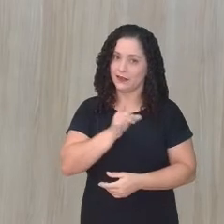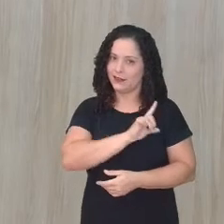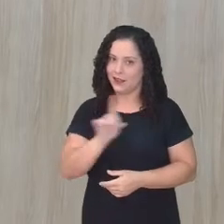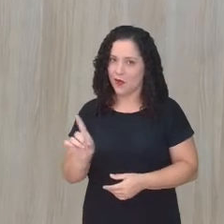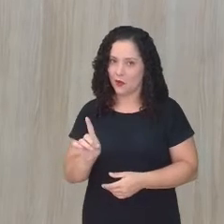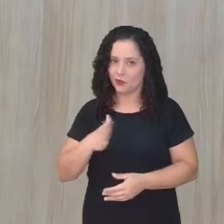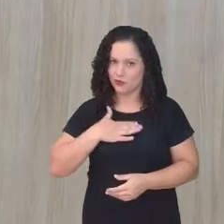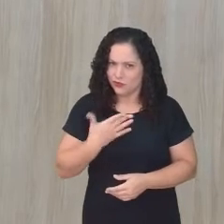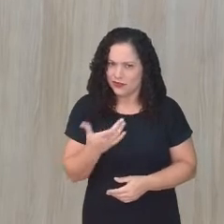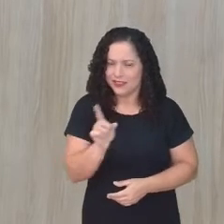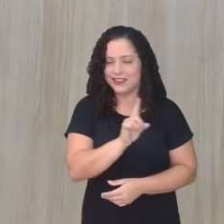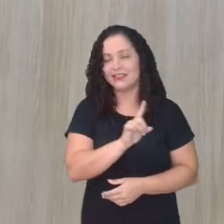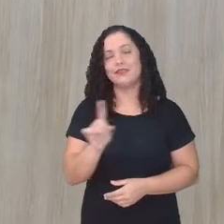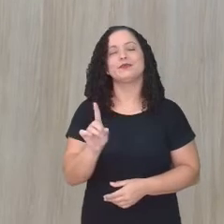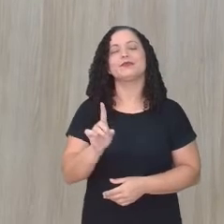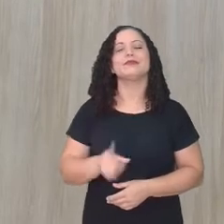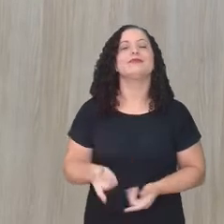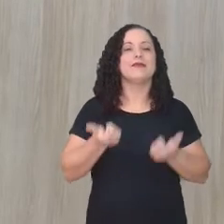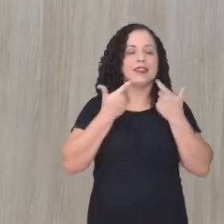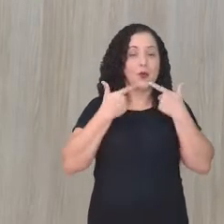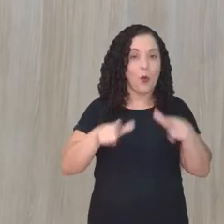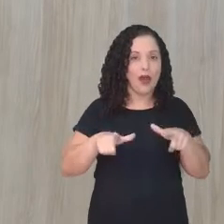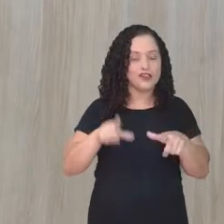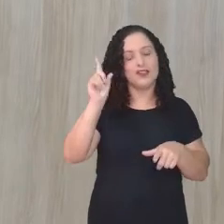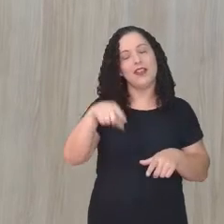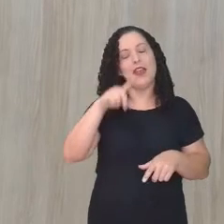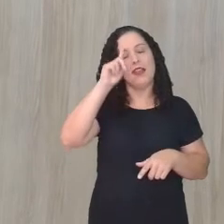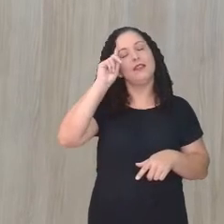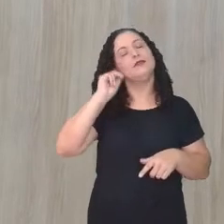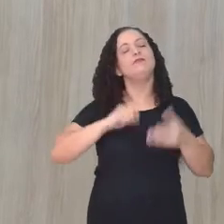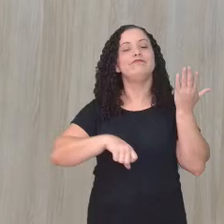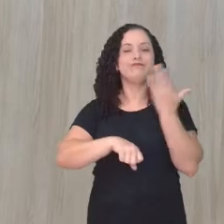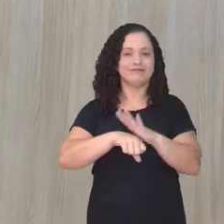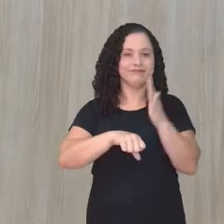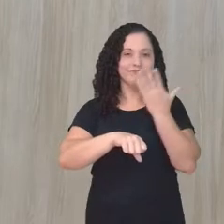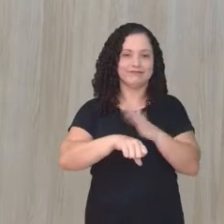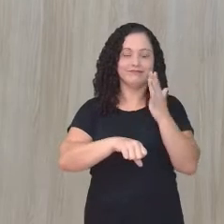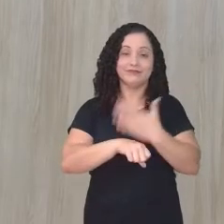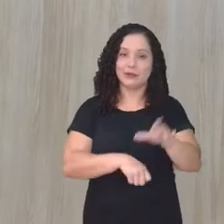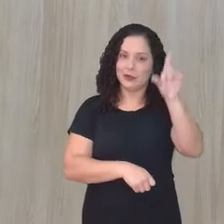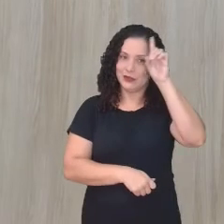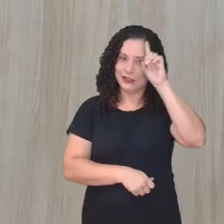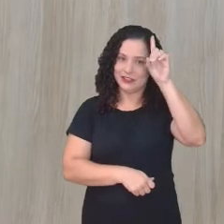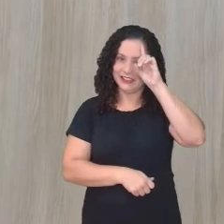se assustem, porque a linguagem é a nossa prática diária, tá, pessoal?